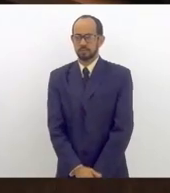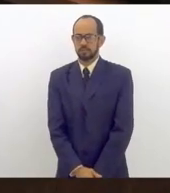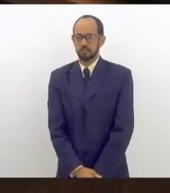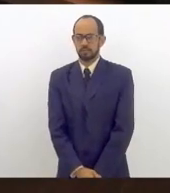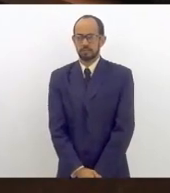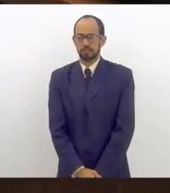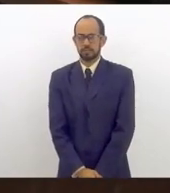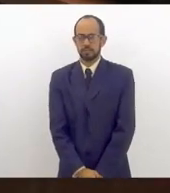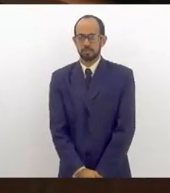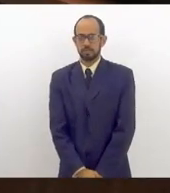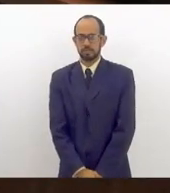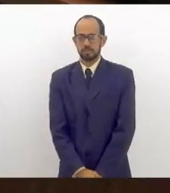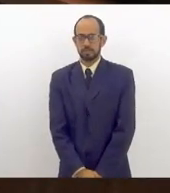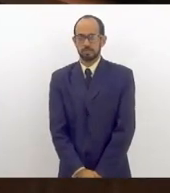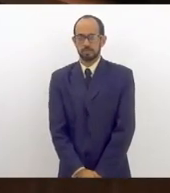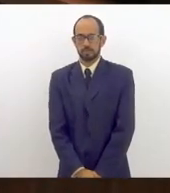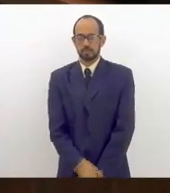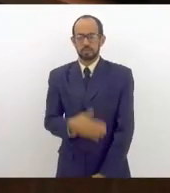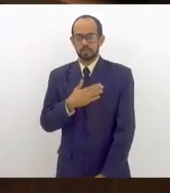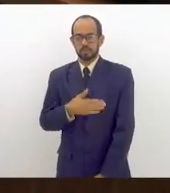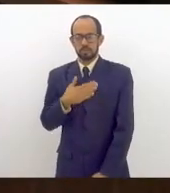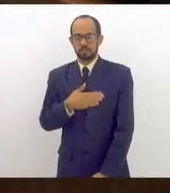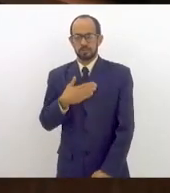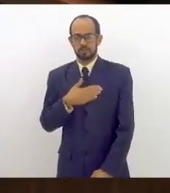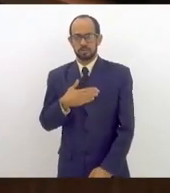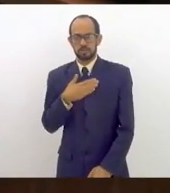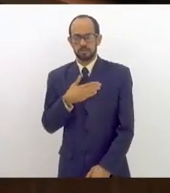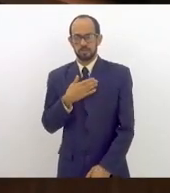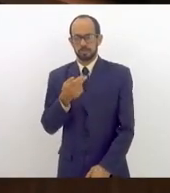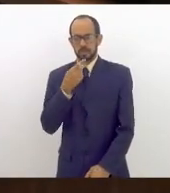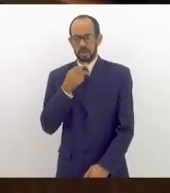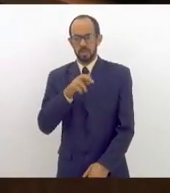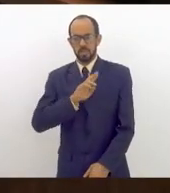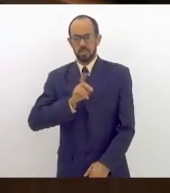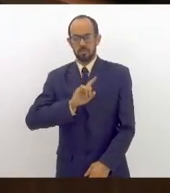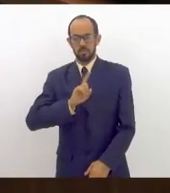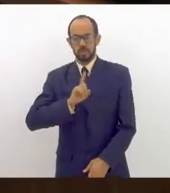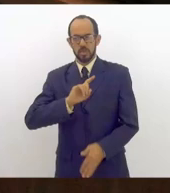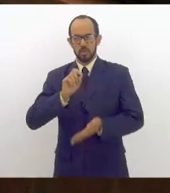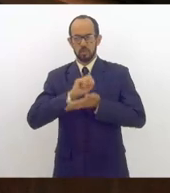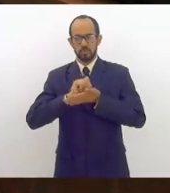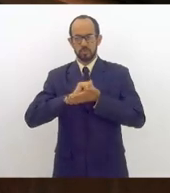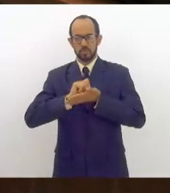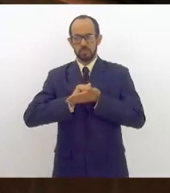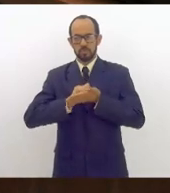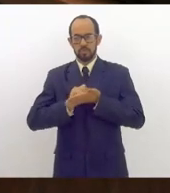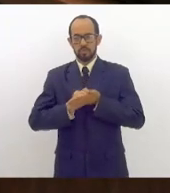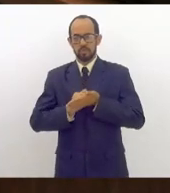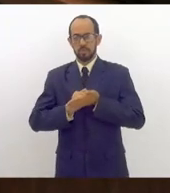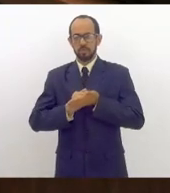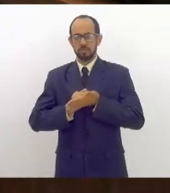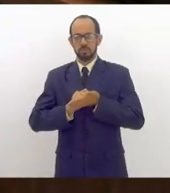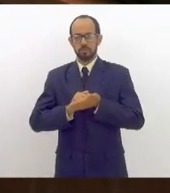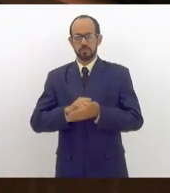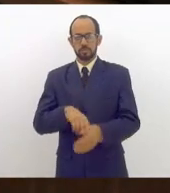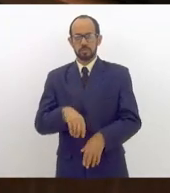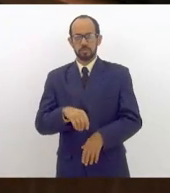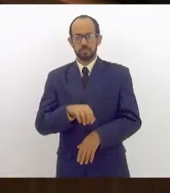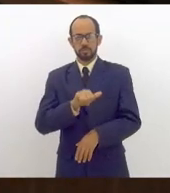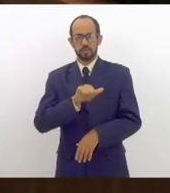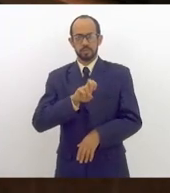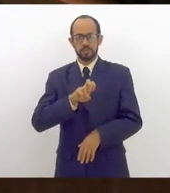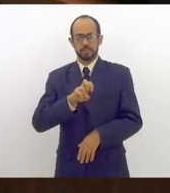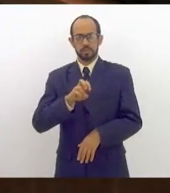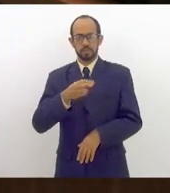fez a proposição aqui, eu quero dizer que não fui eu que escrevi os 153 artigos.